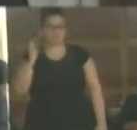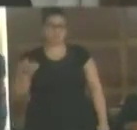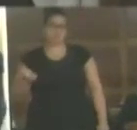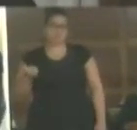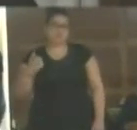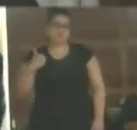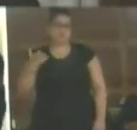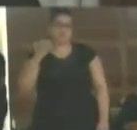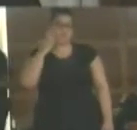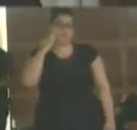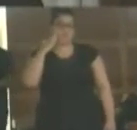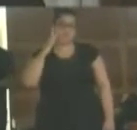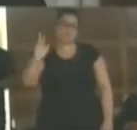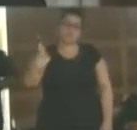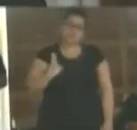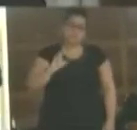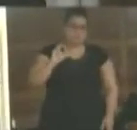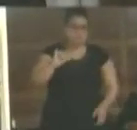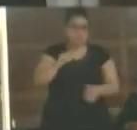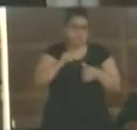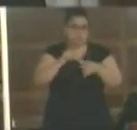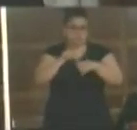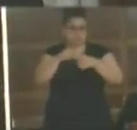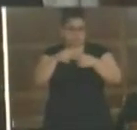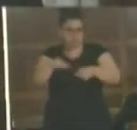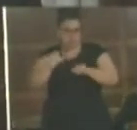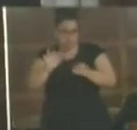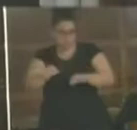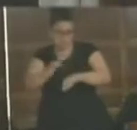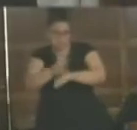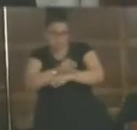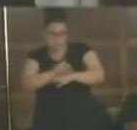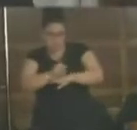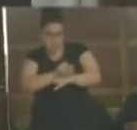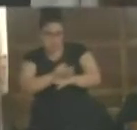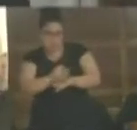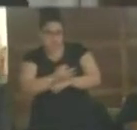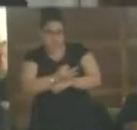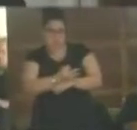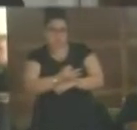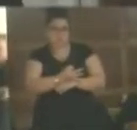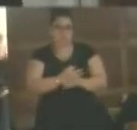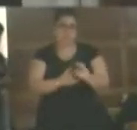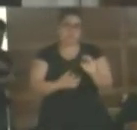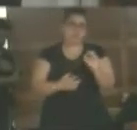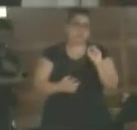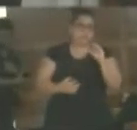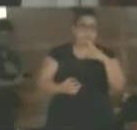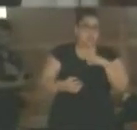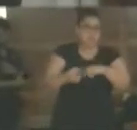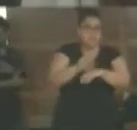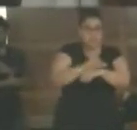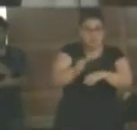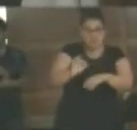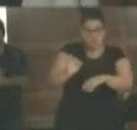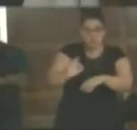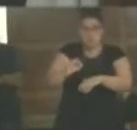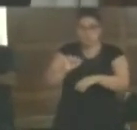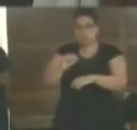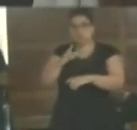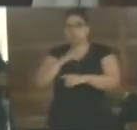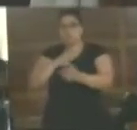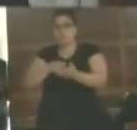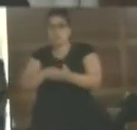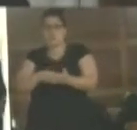gostaria de saber, inclusive, do secretário, se ele estava de férias. E se não estava de férias, se ele, pelo menos, deu bom exemplo. Eu posso dizer e posso cobrar que não